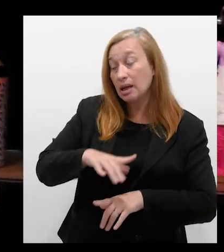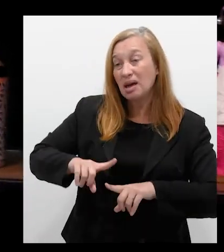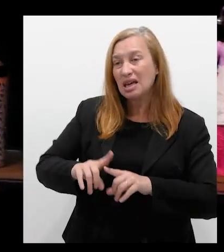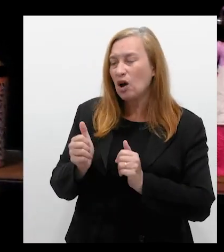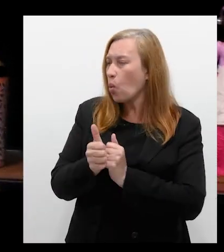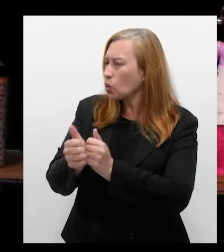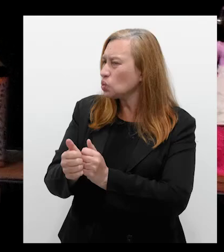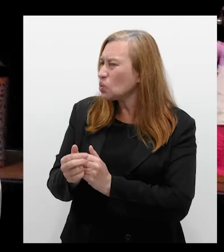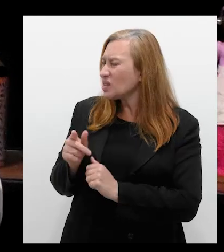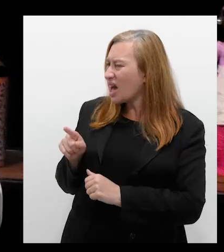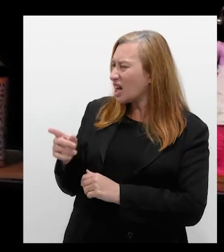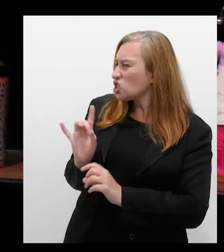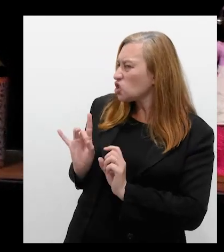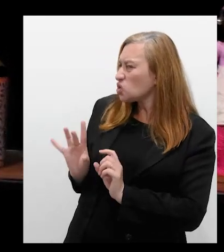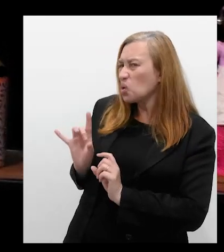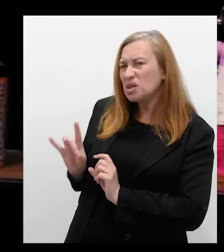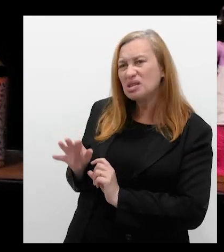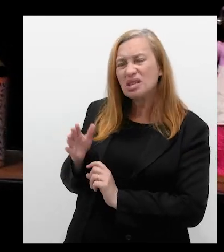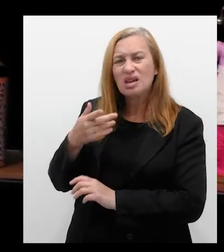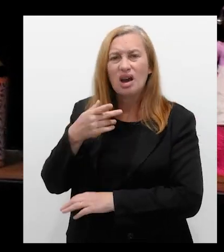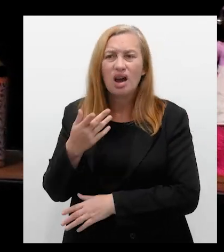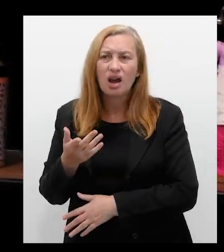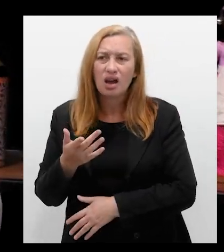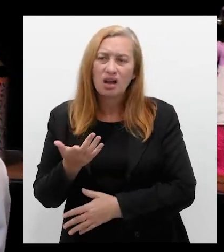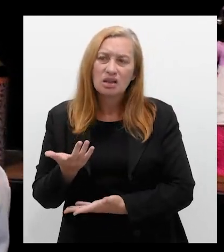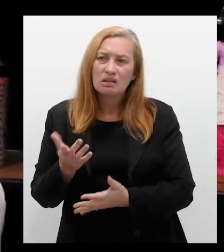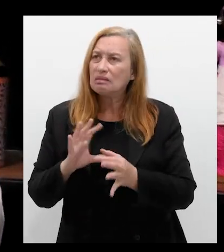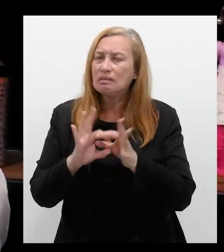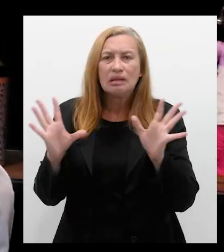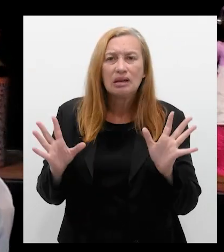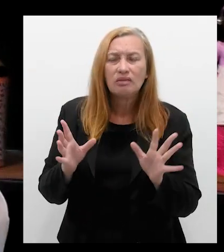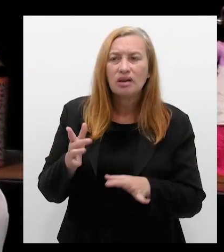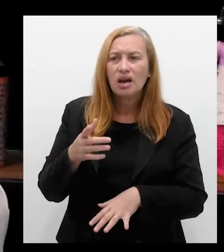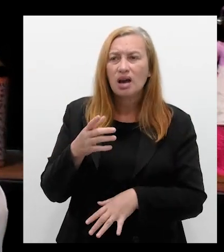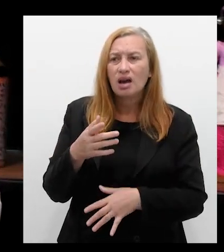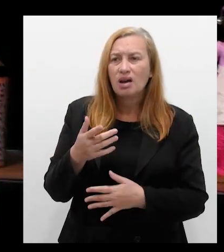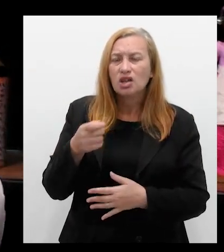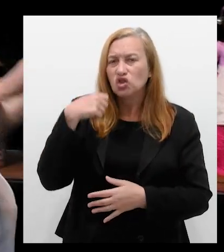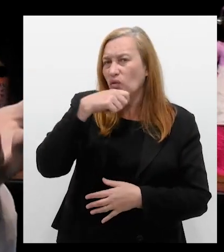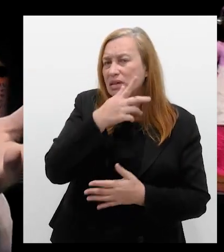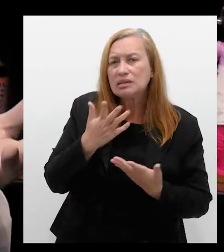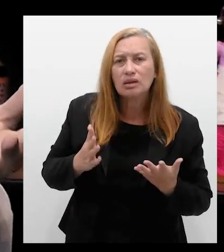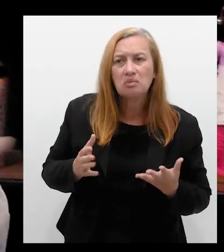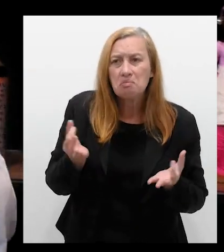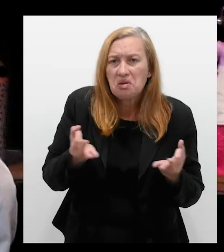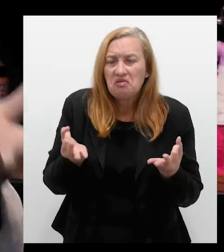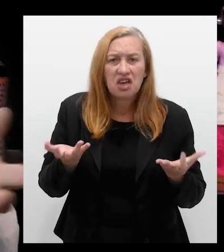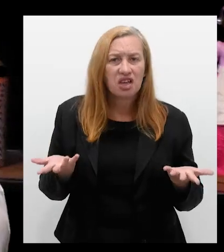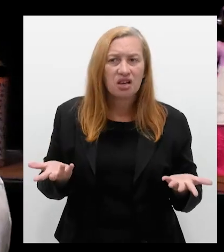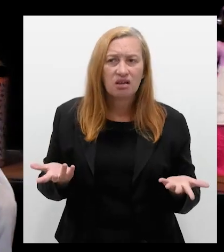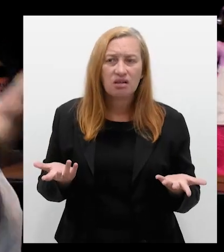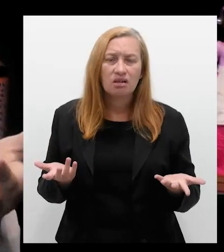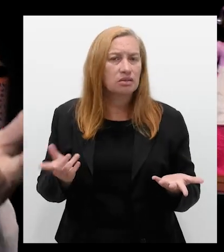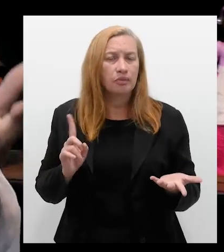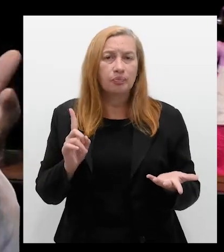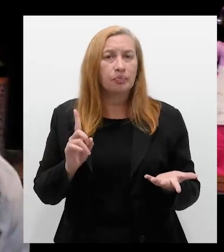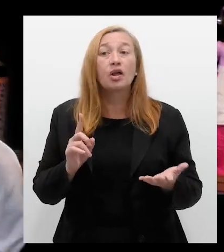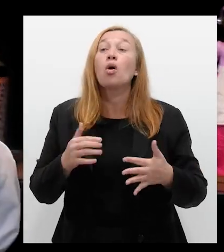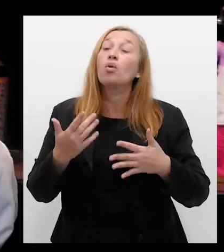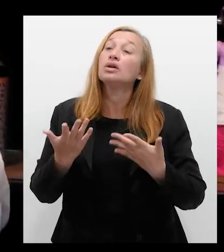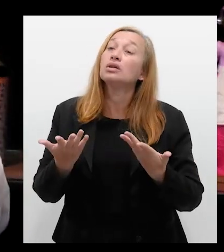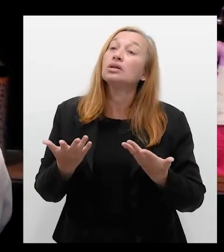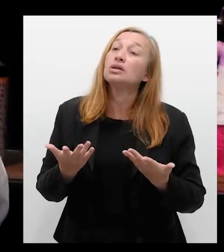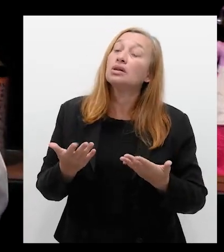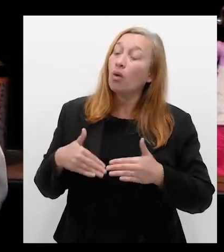ela conduza de uma maneira independente, sozinha, uma escovação perfeito, uma escovação ideal.